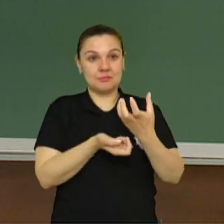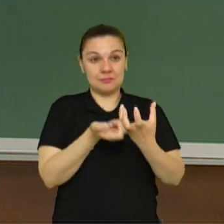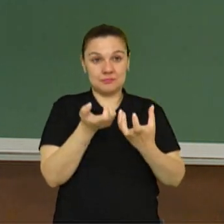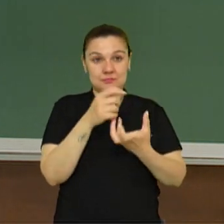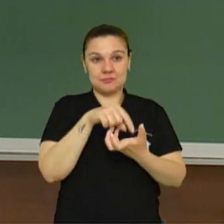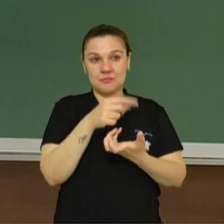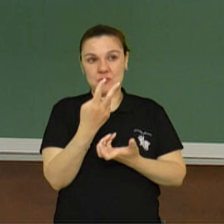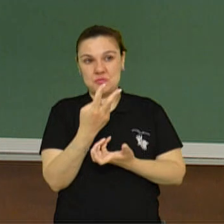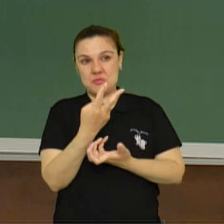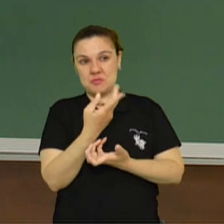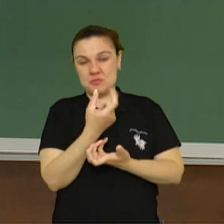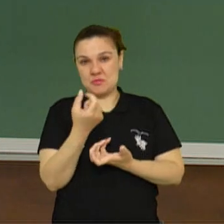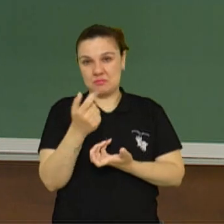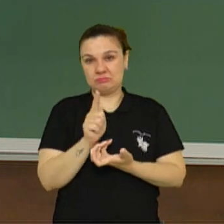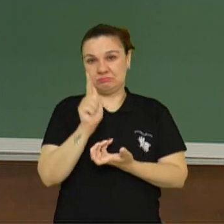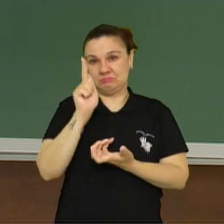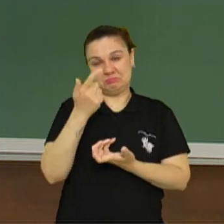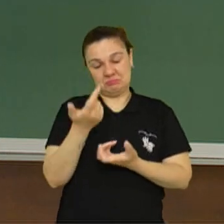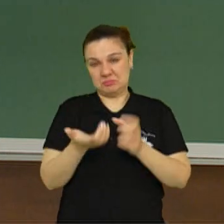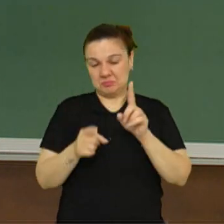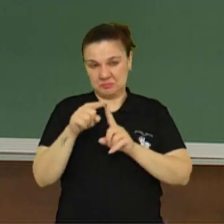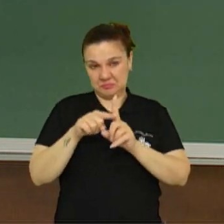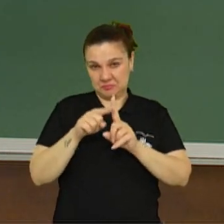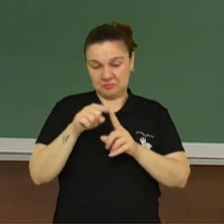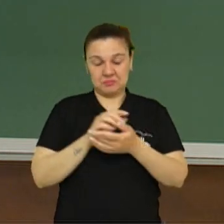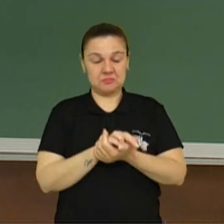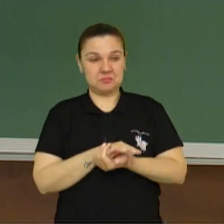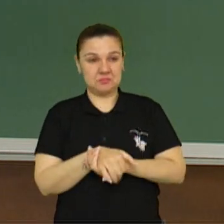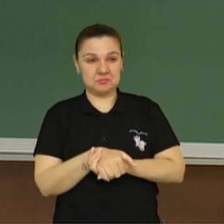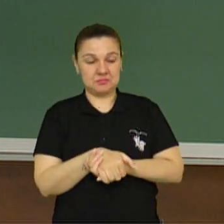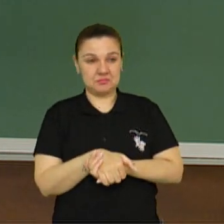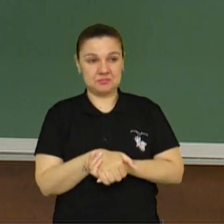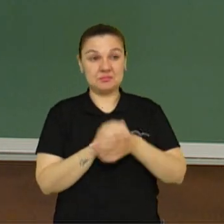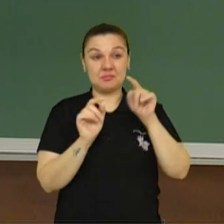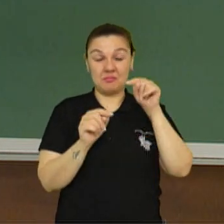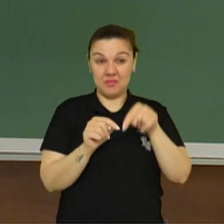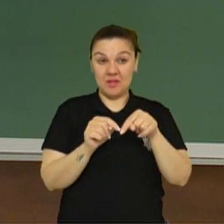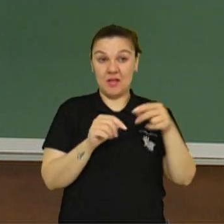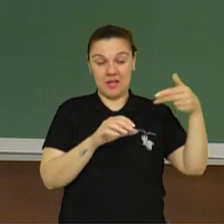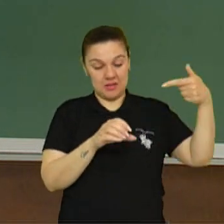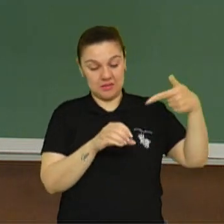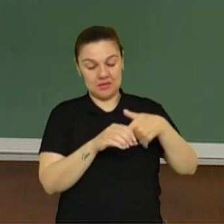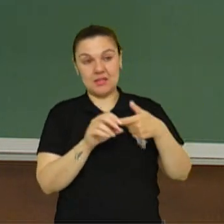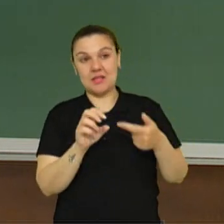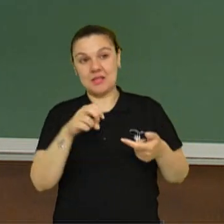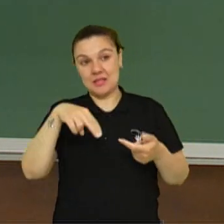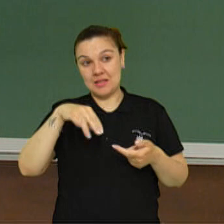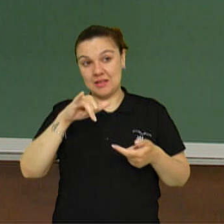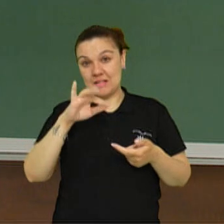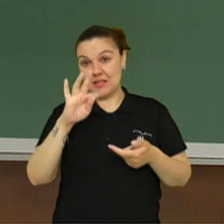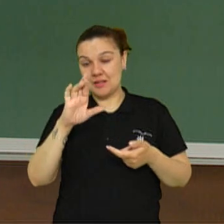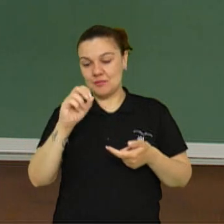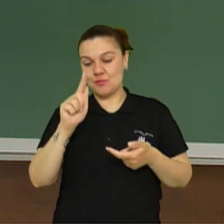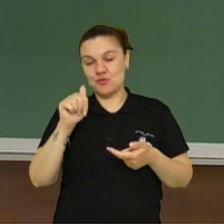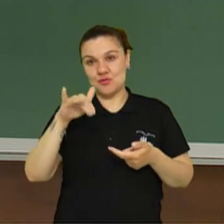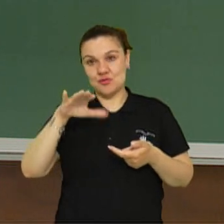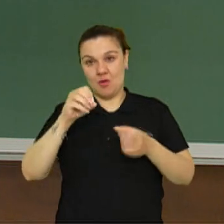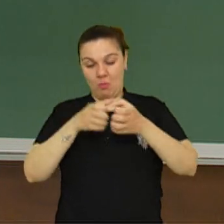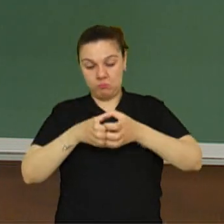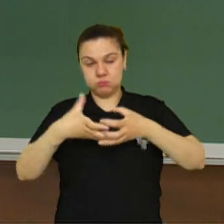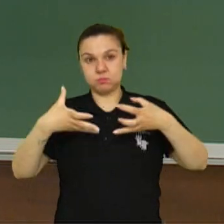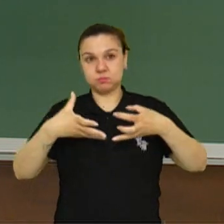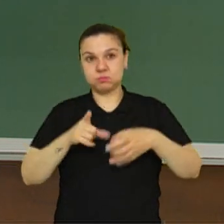a 200 graus, tá? Mais ou menos. E aí, que essa partícula de nitrogênio, ela explode lá dentro e o ar,